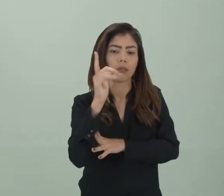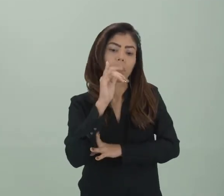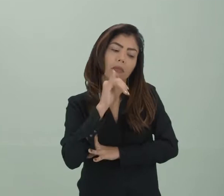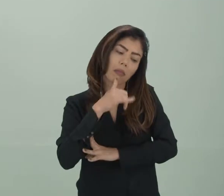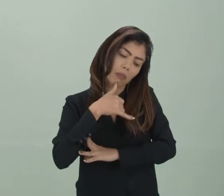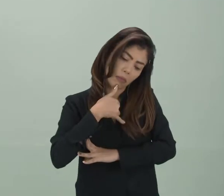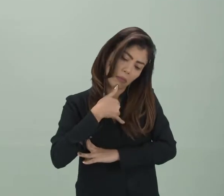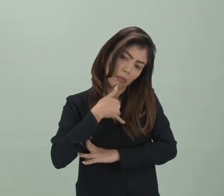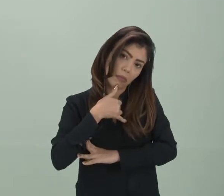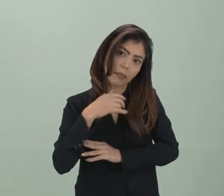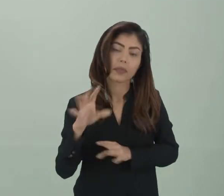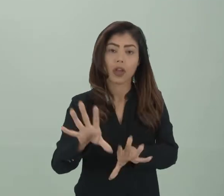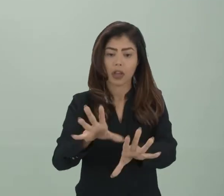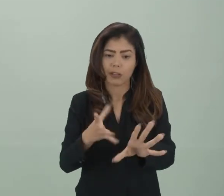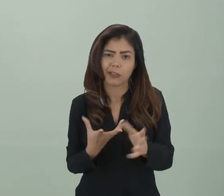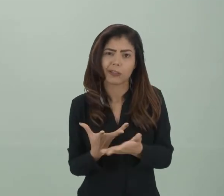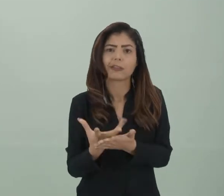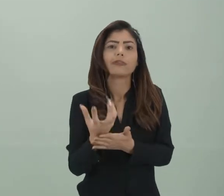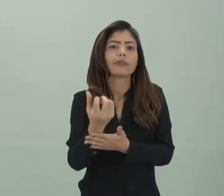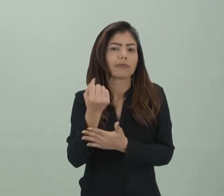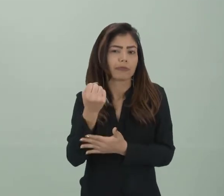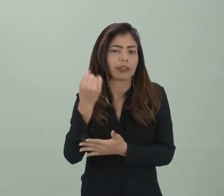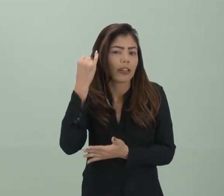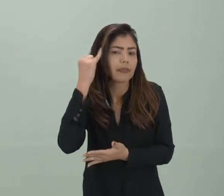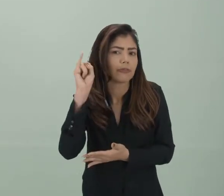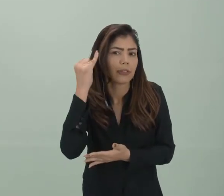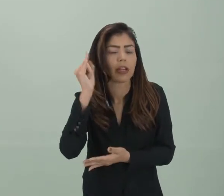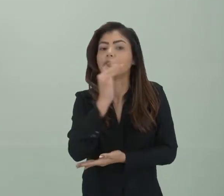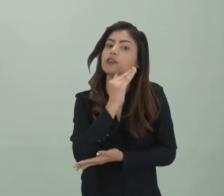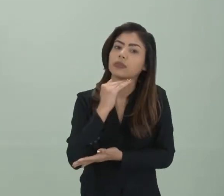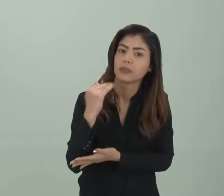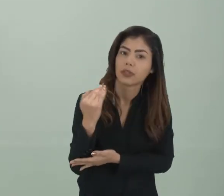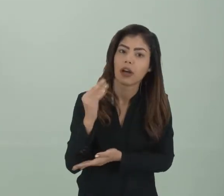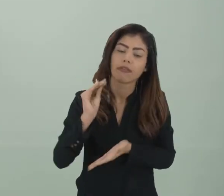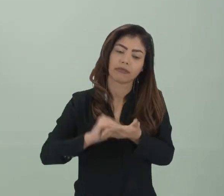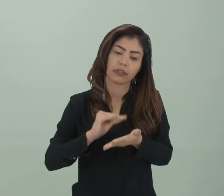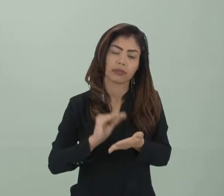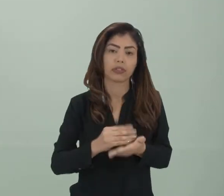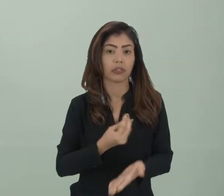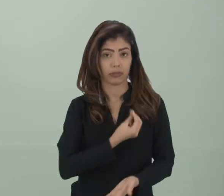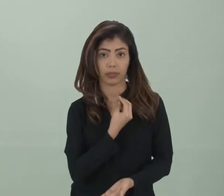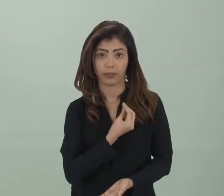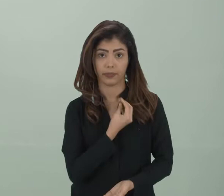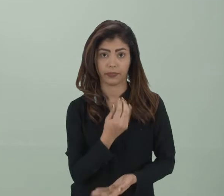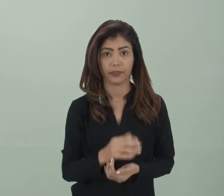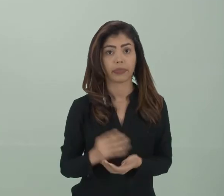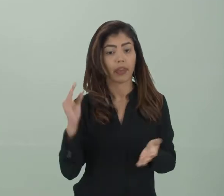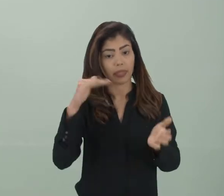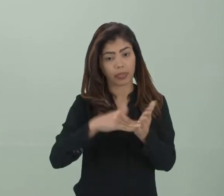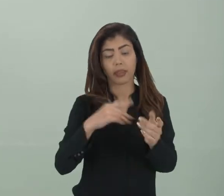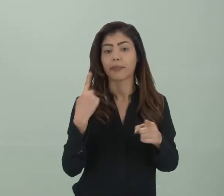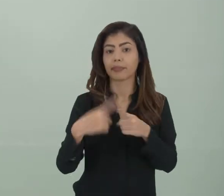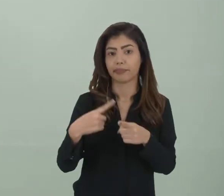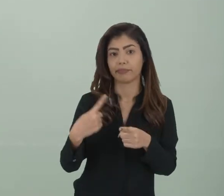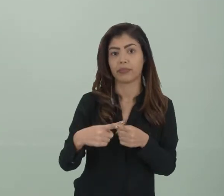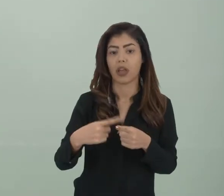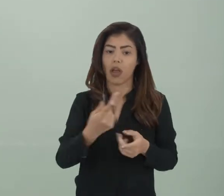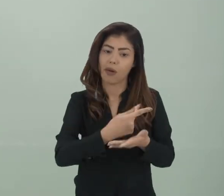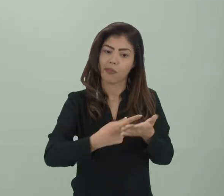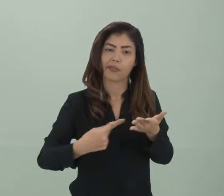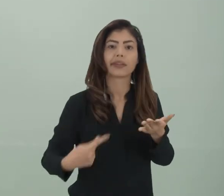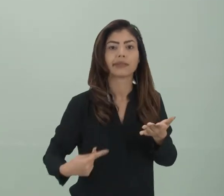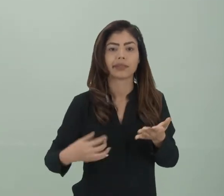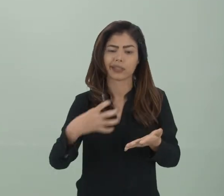triste, que puxam mais para a ideia de morte, de falta de vida. Até porque era assim que o poeta se